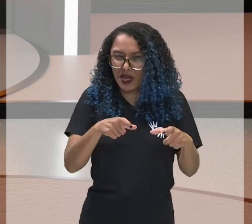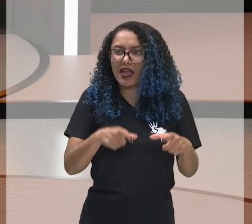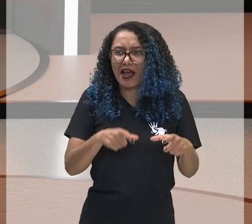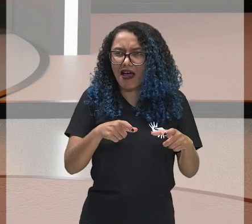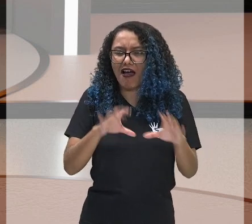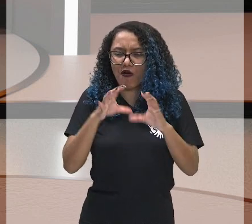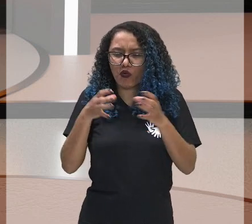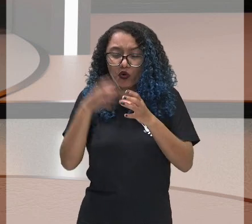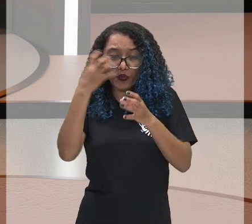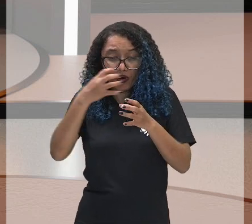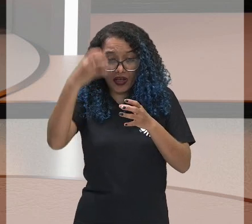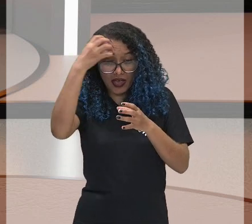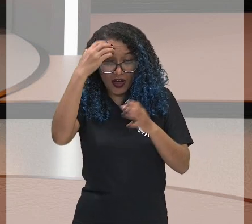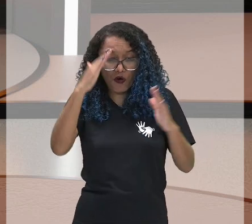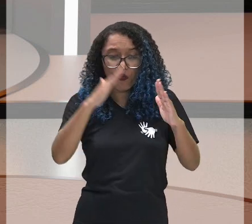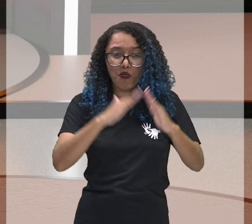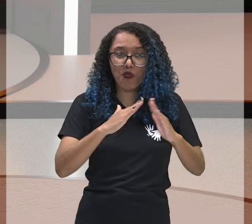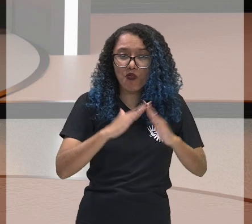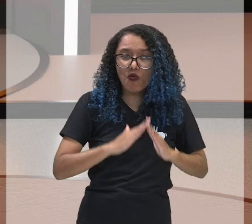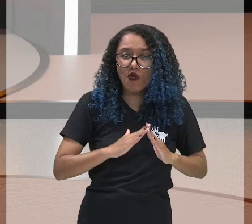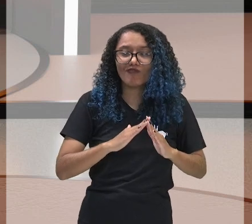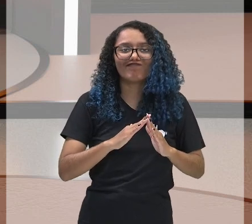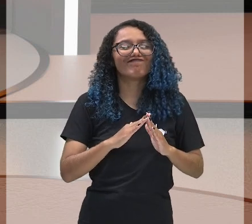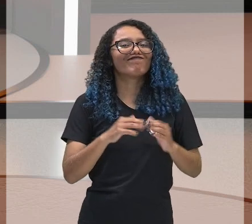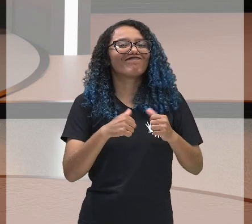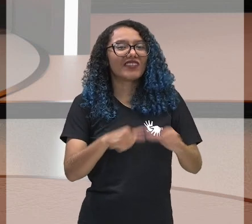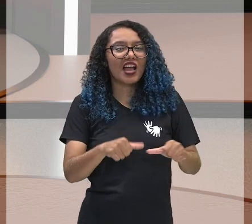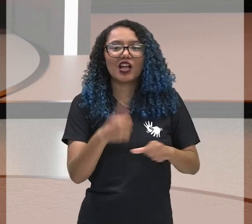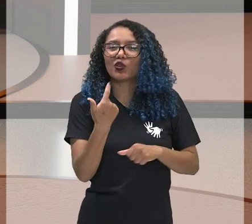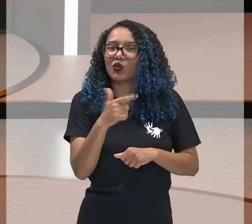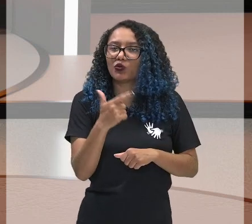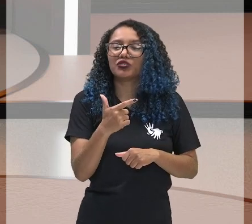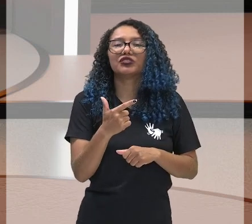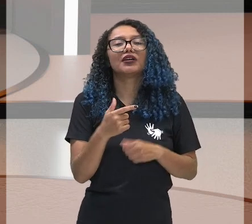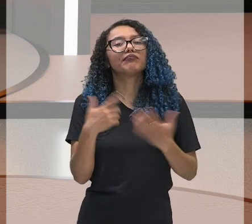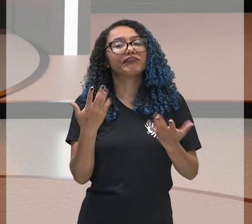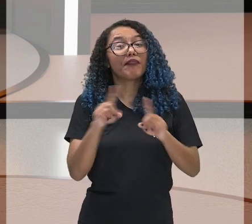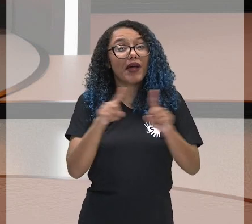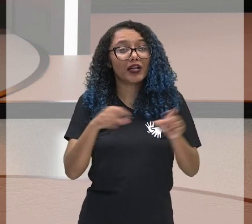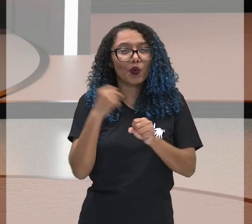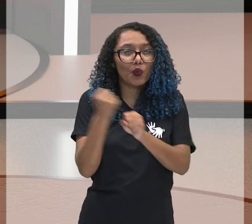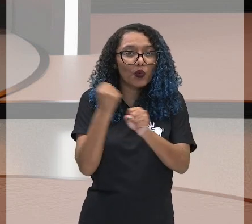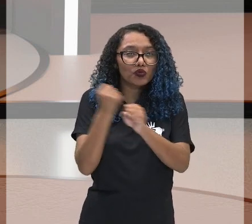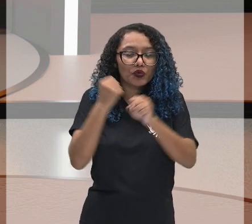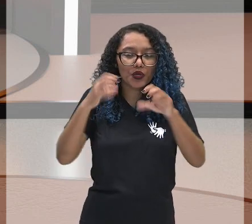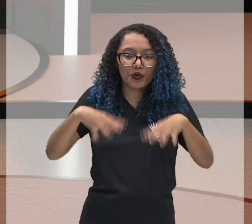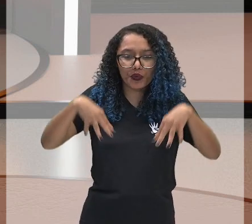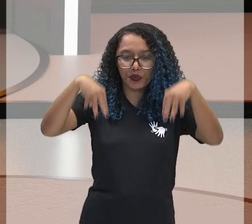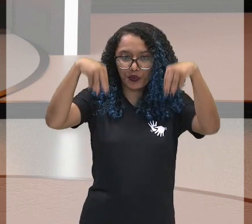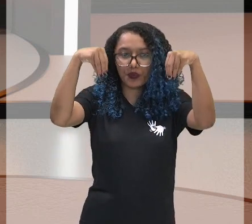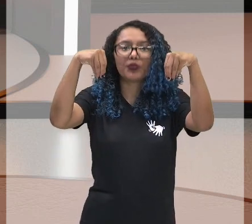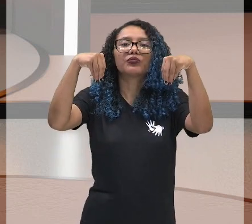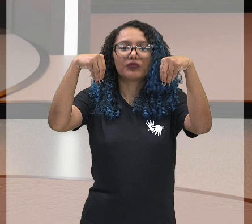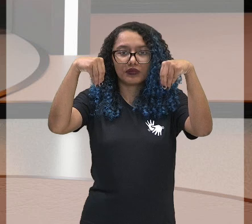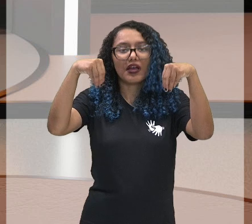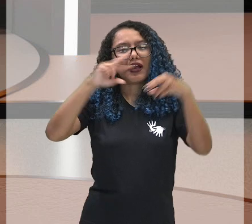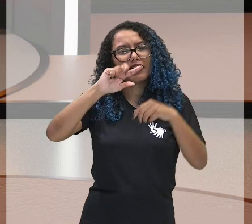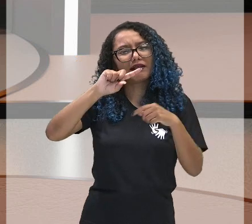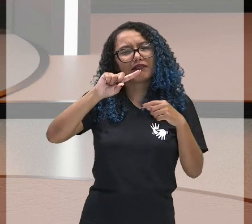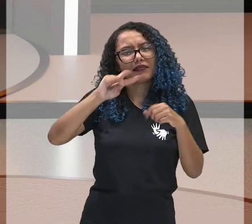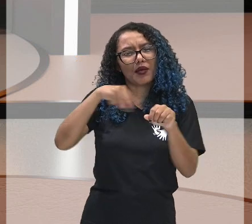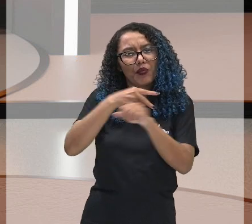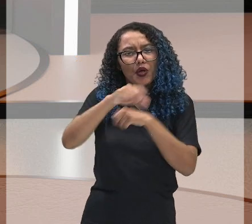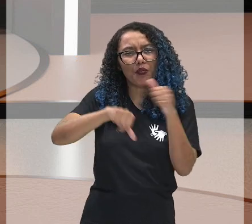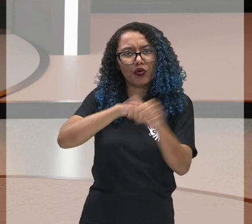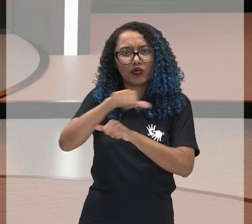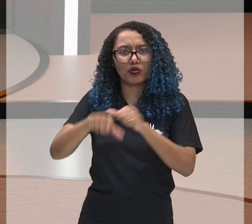real. Inclusive foi erguido um palácio imperial que foi justamente transformado posteriormente em museu, justamente para